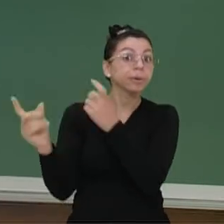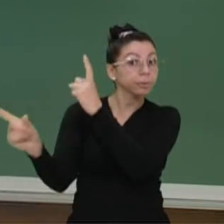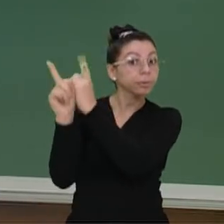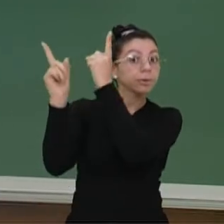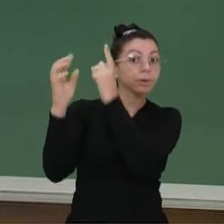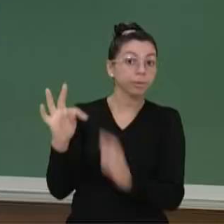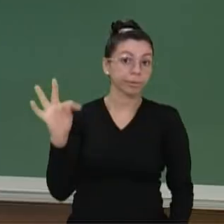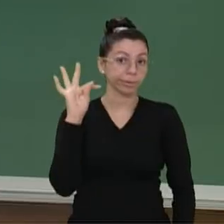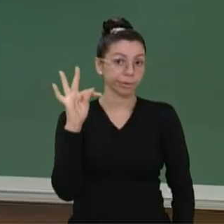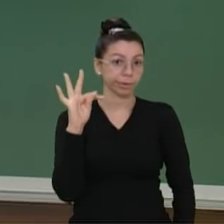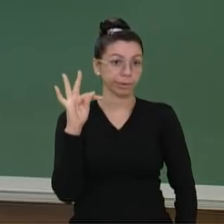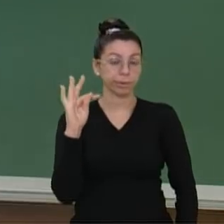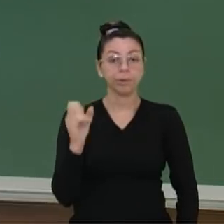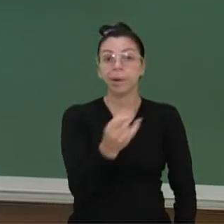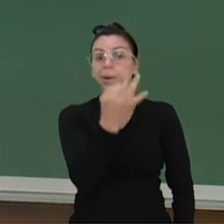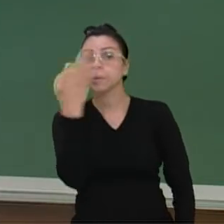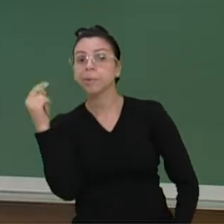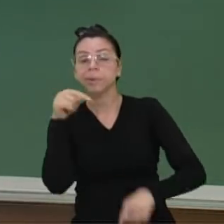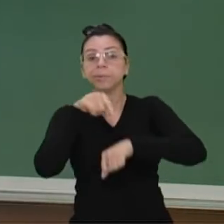quanto tempo